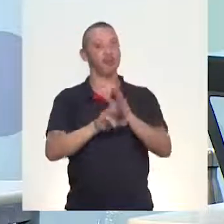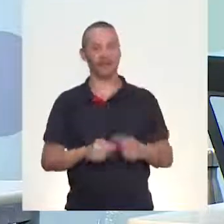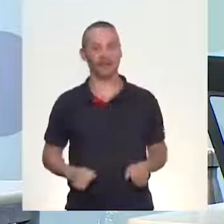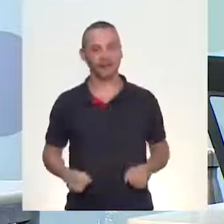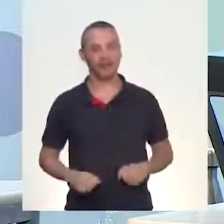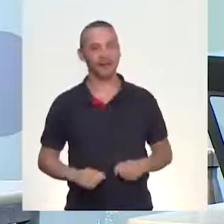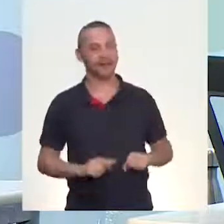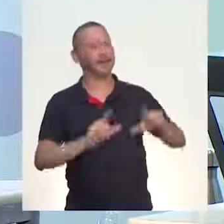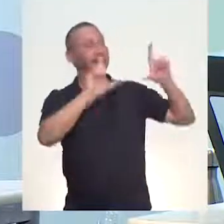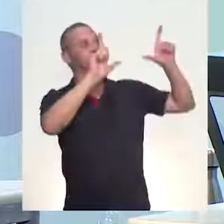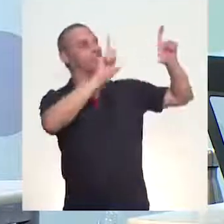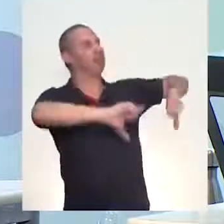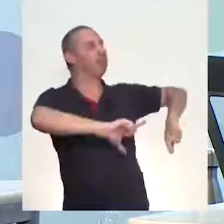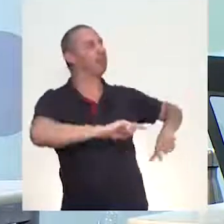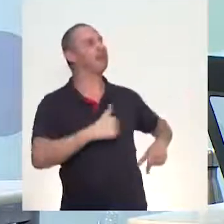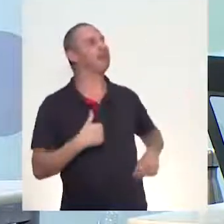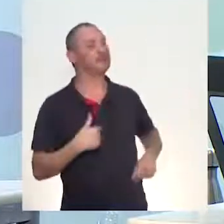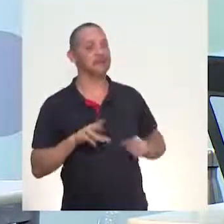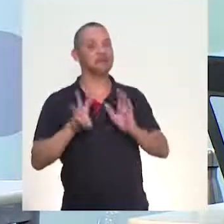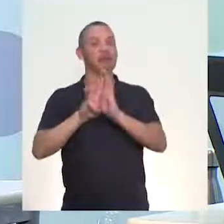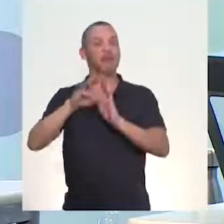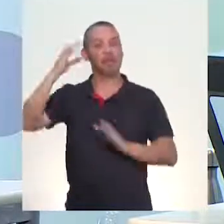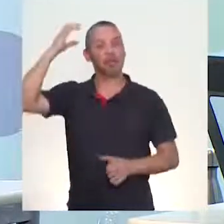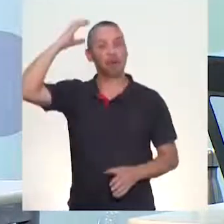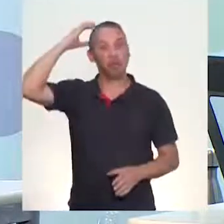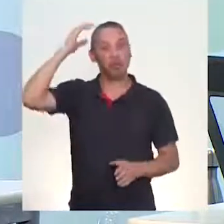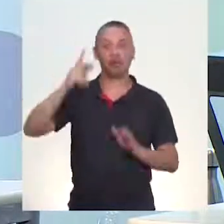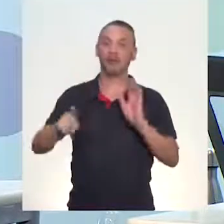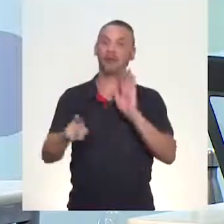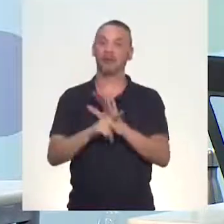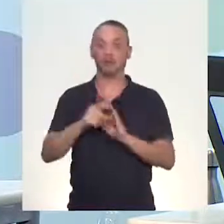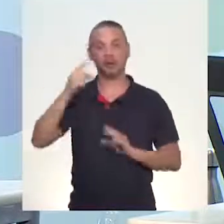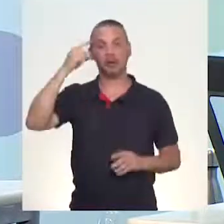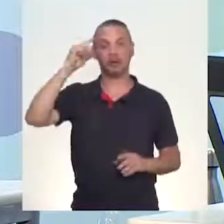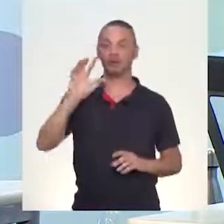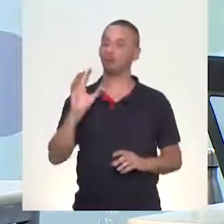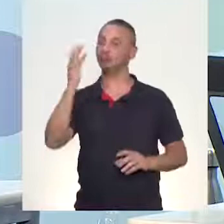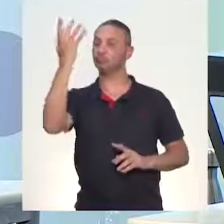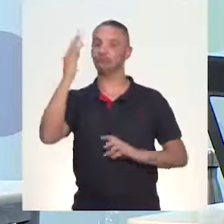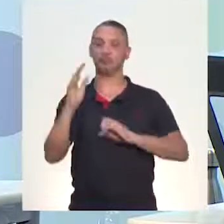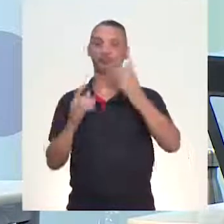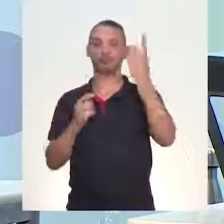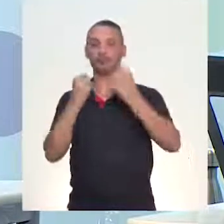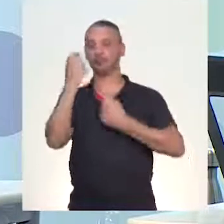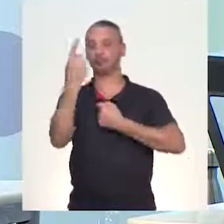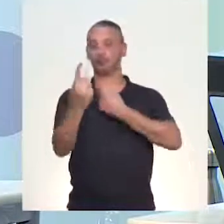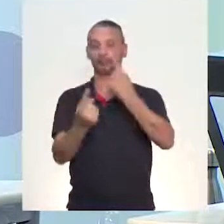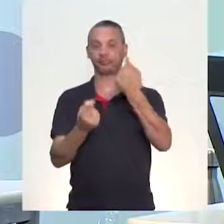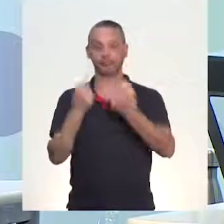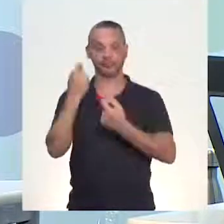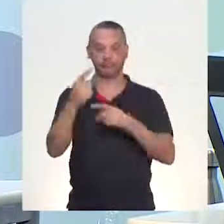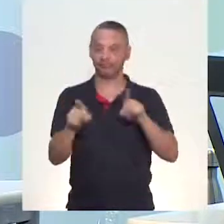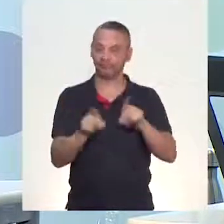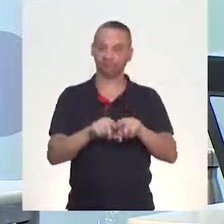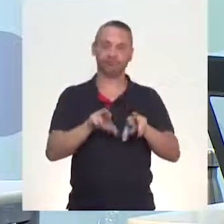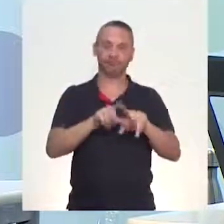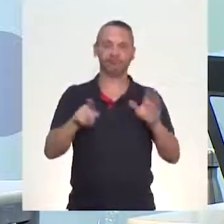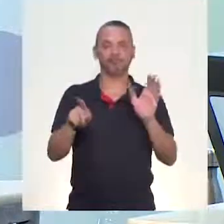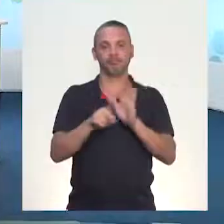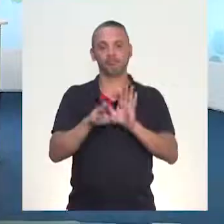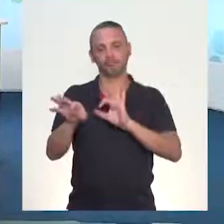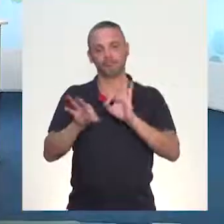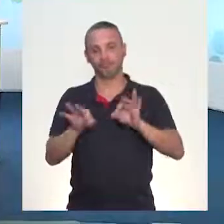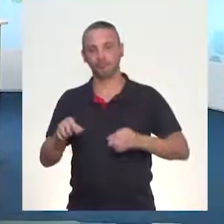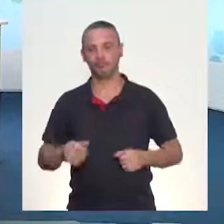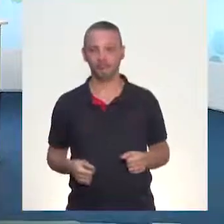parede, é o Wi-Fi. Que meu pai tá então perpetuando essa ideia das causalidades aleatórias que são muito típicas do discurso do